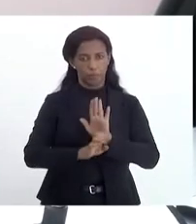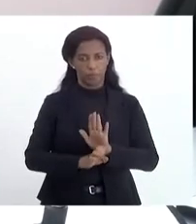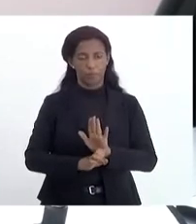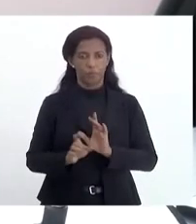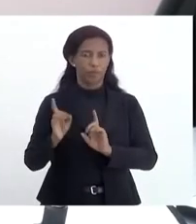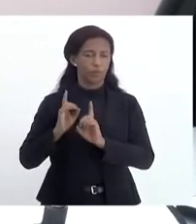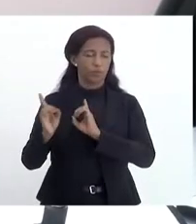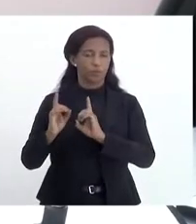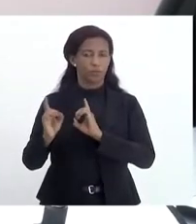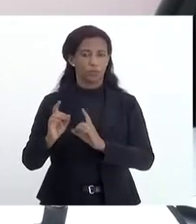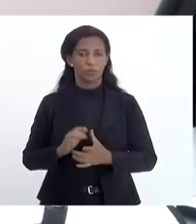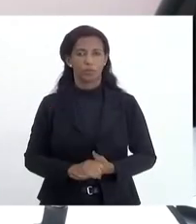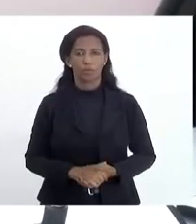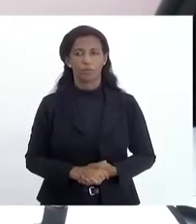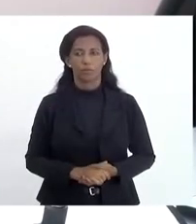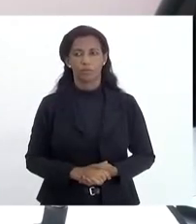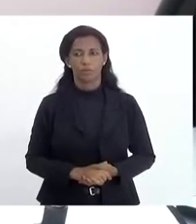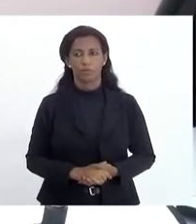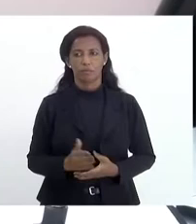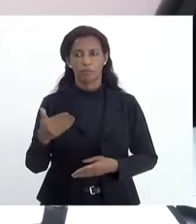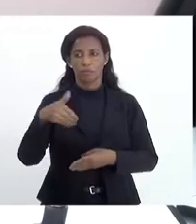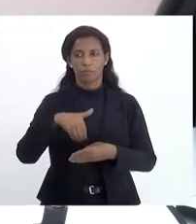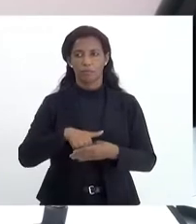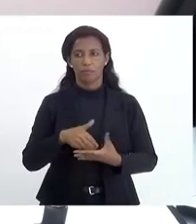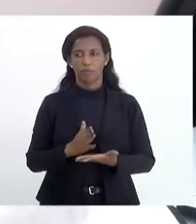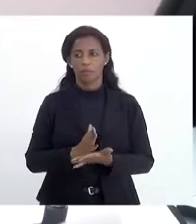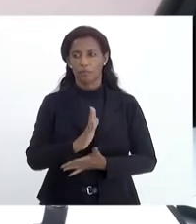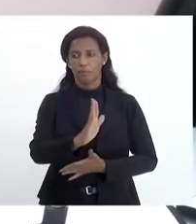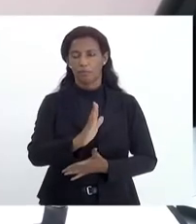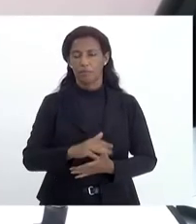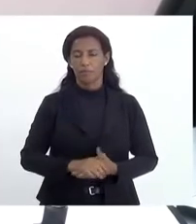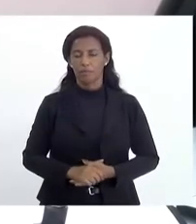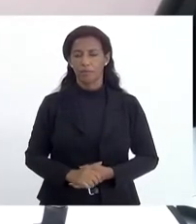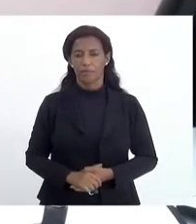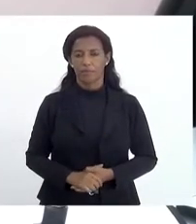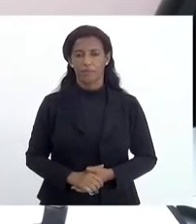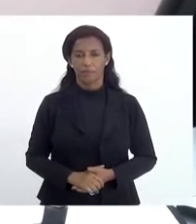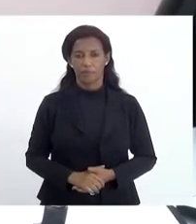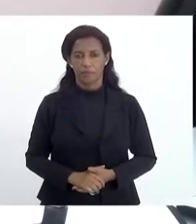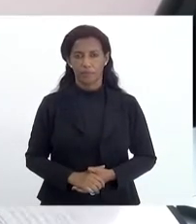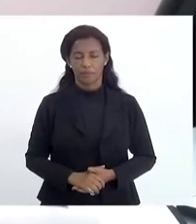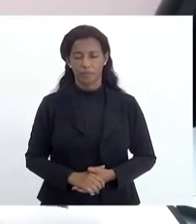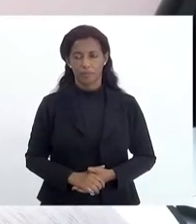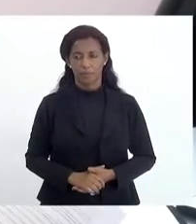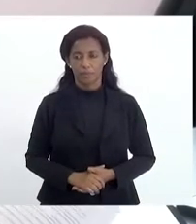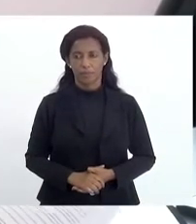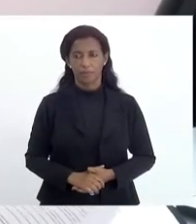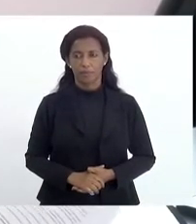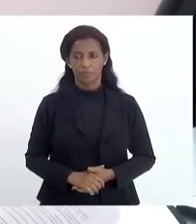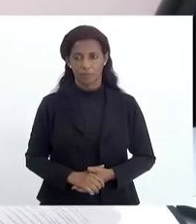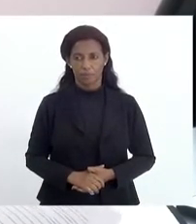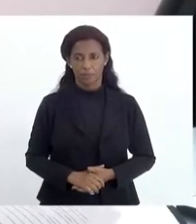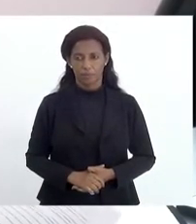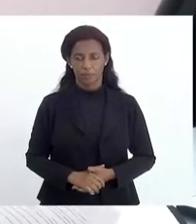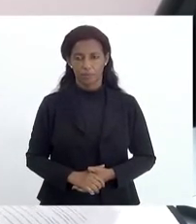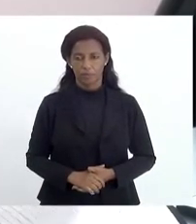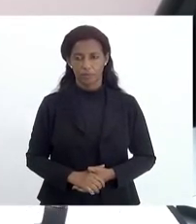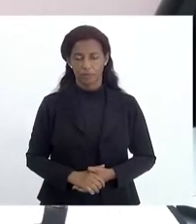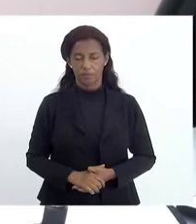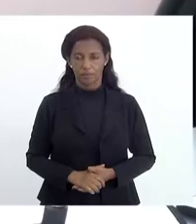Em discussão. Em votação, aprovado. O 30? 30.